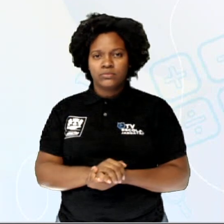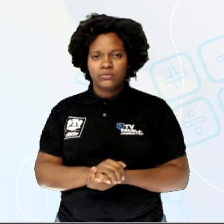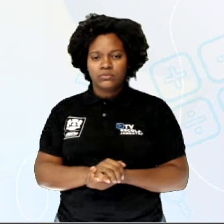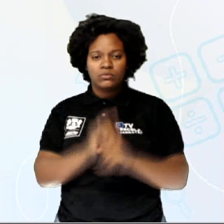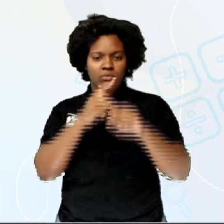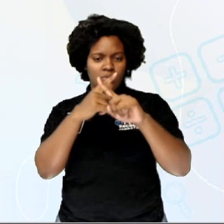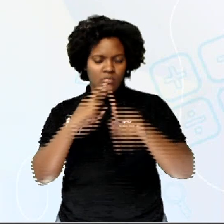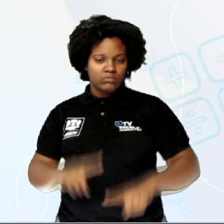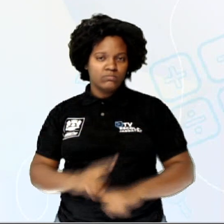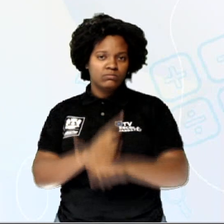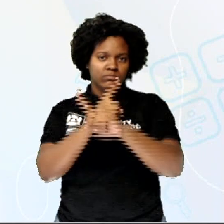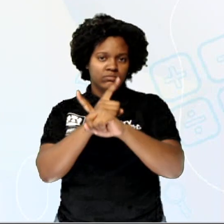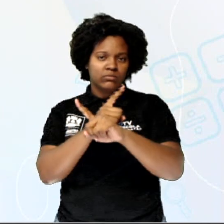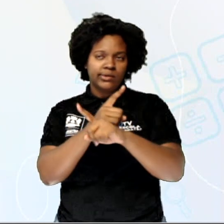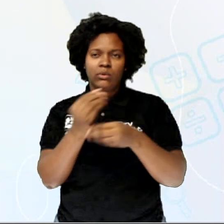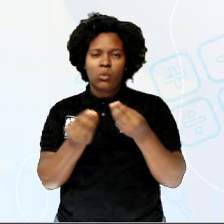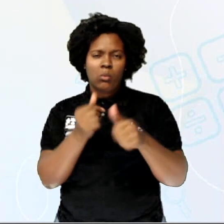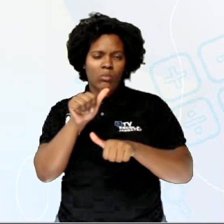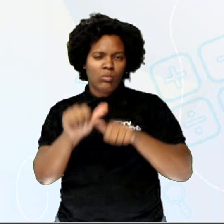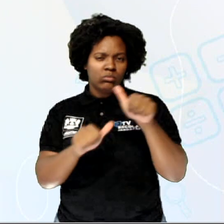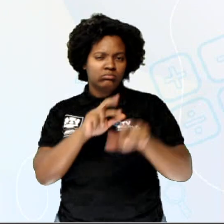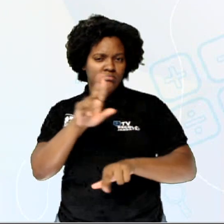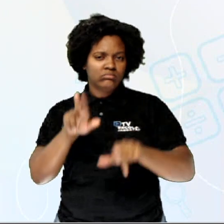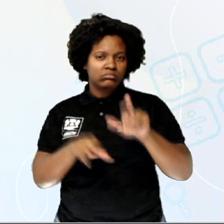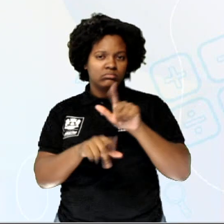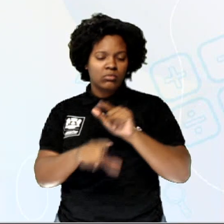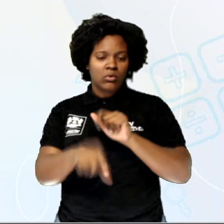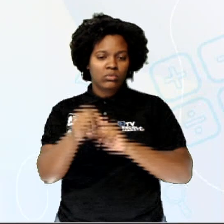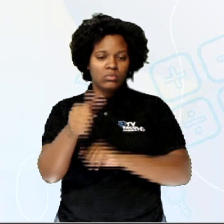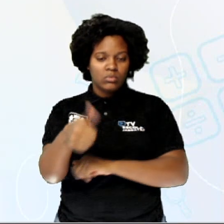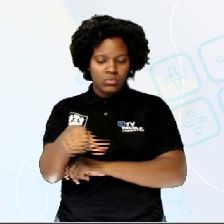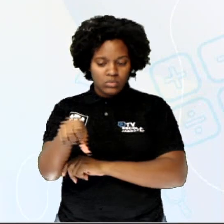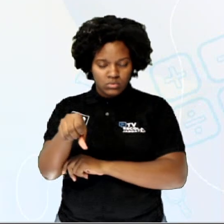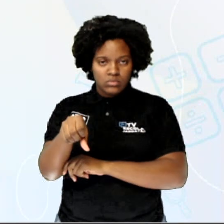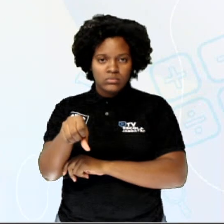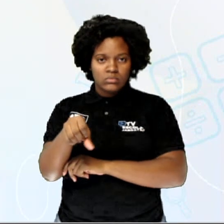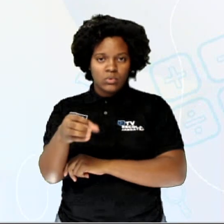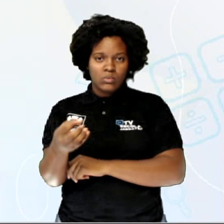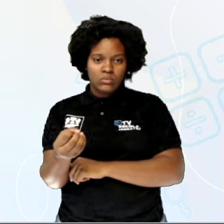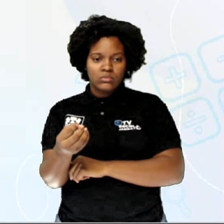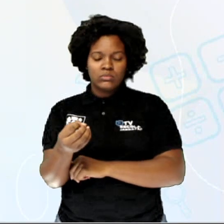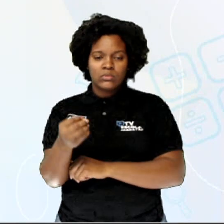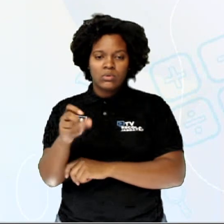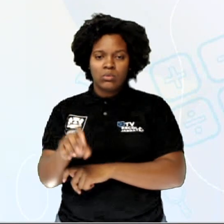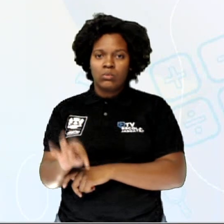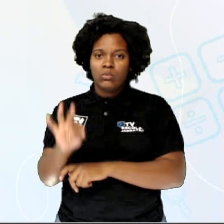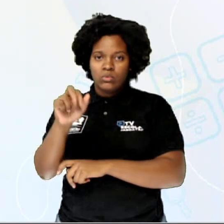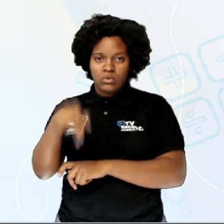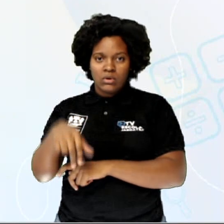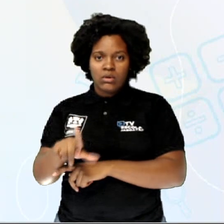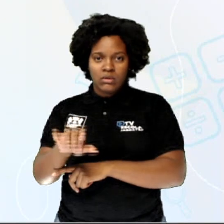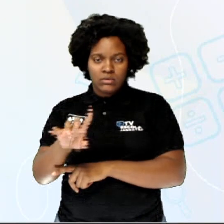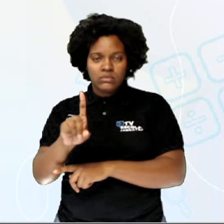1 vezes 6 é 6, né? Então 4x igual a 6. X igual a 6 dividido por 4, que dá